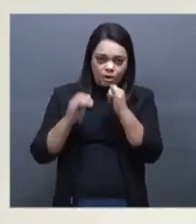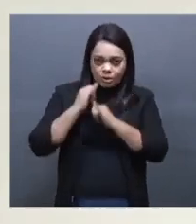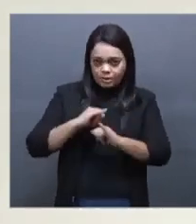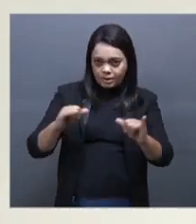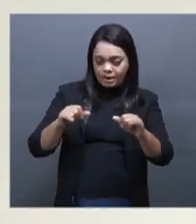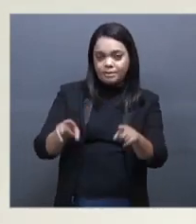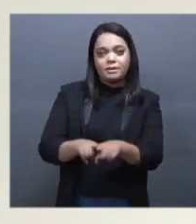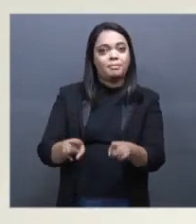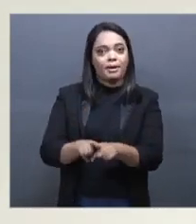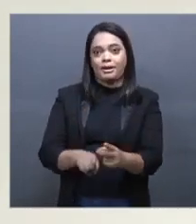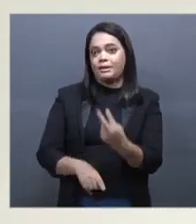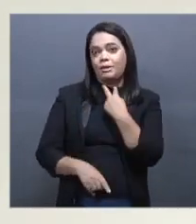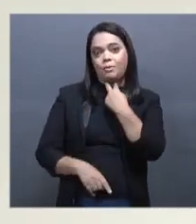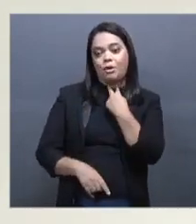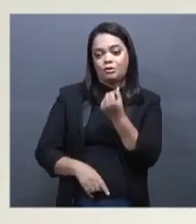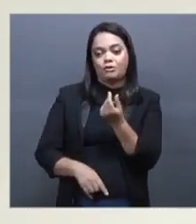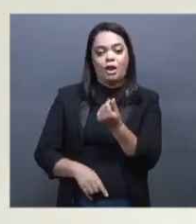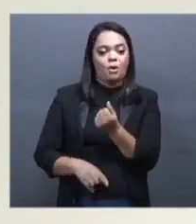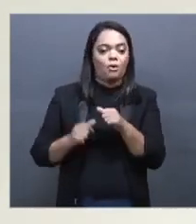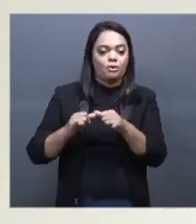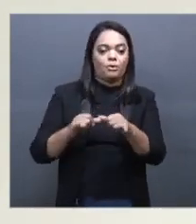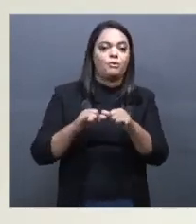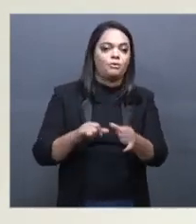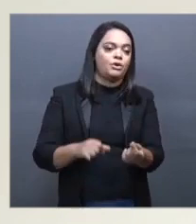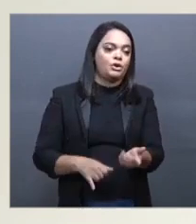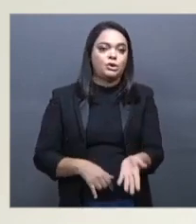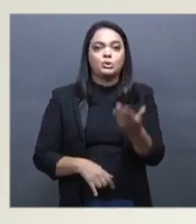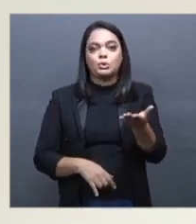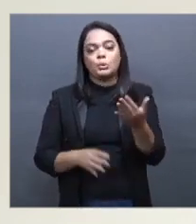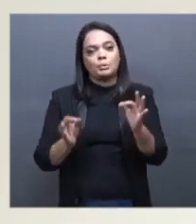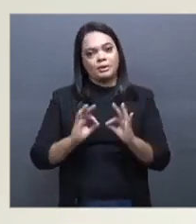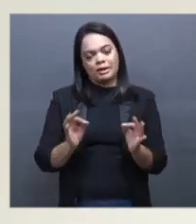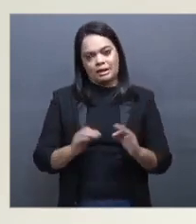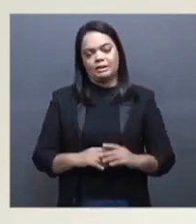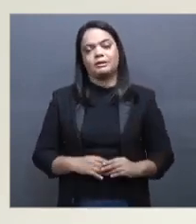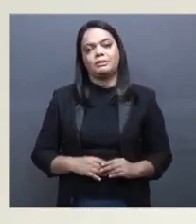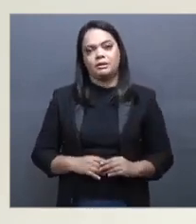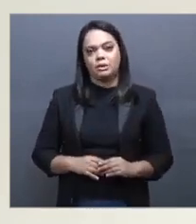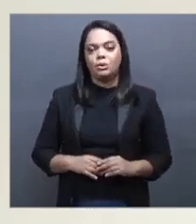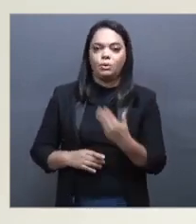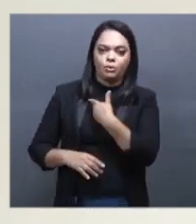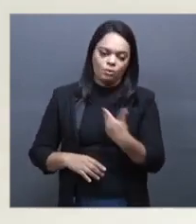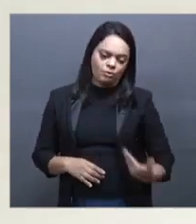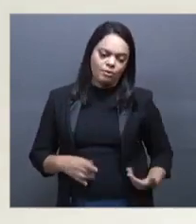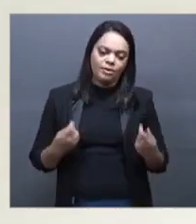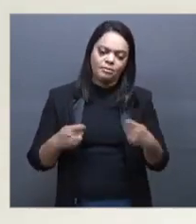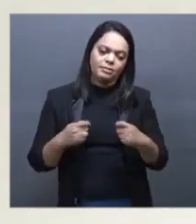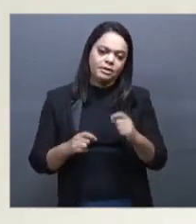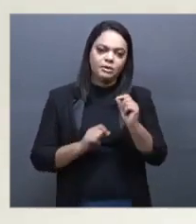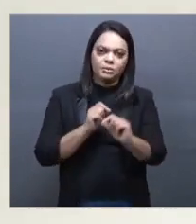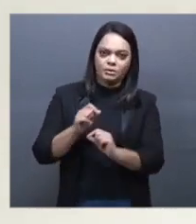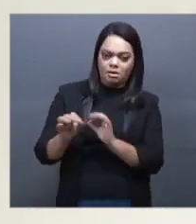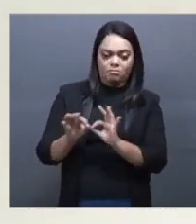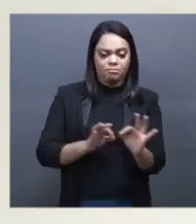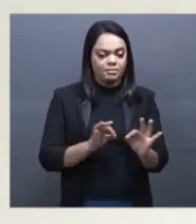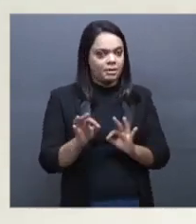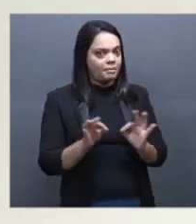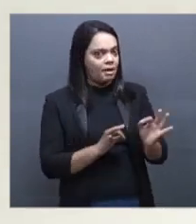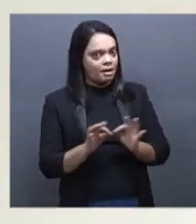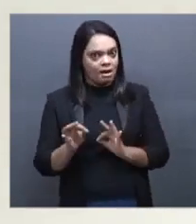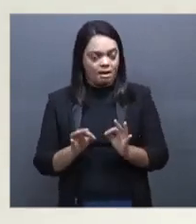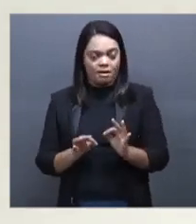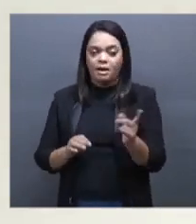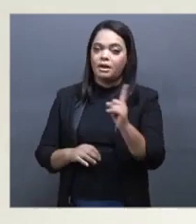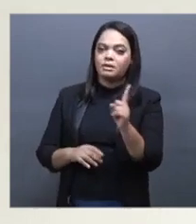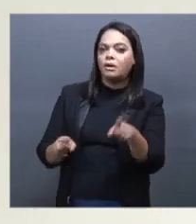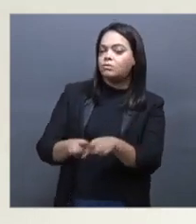sejam monitorados, né? Que o governo aí consiga garantir a logística necessária e que os produtos não faltem